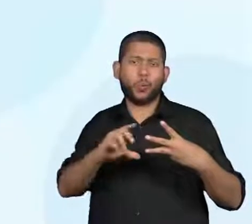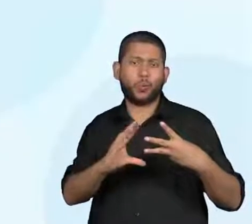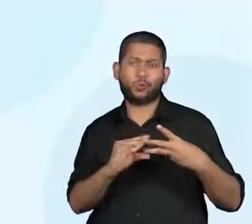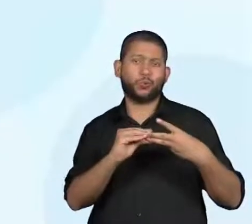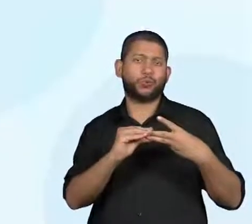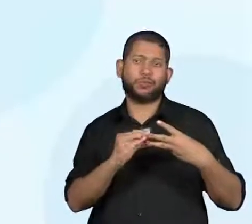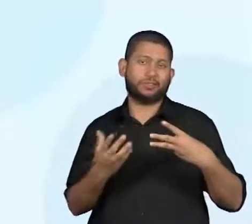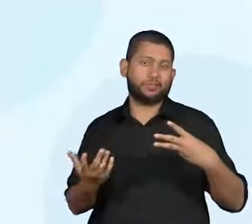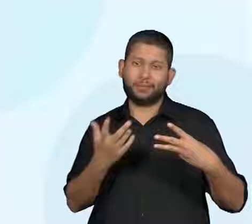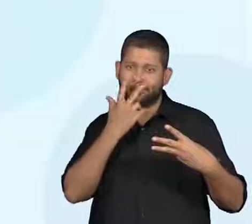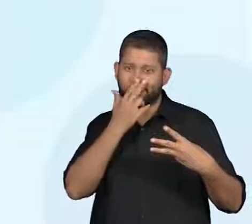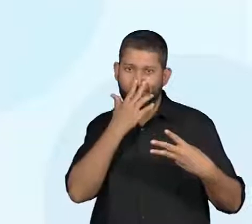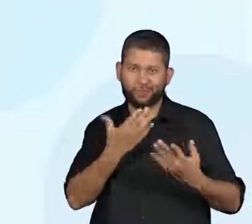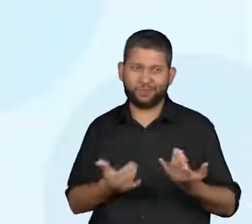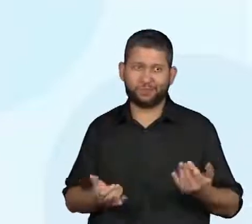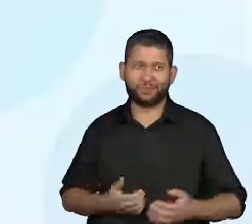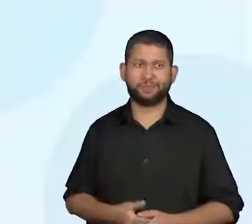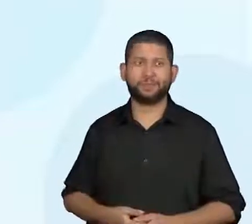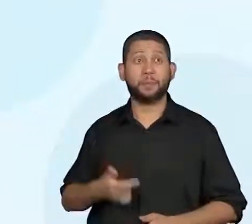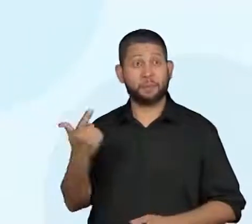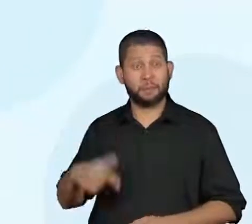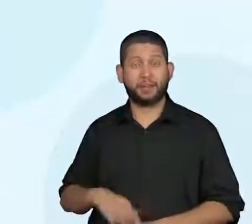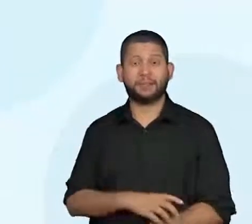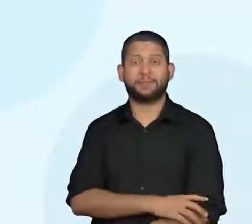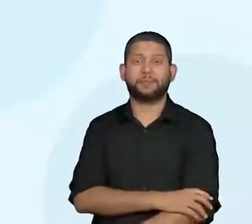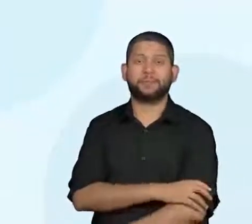a dica. Continuando,